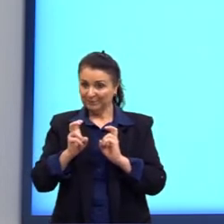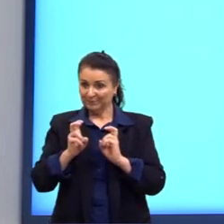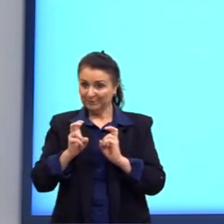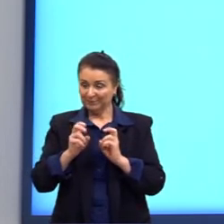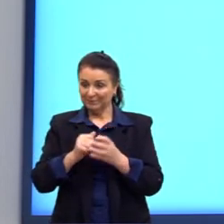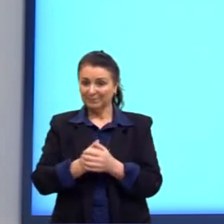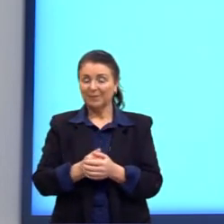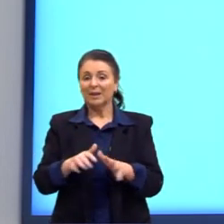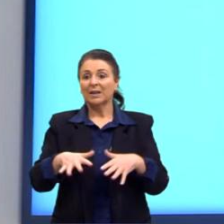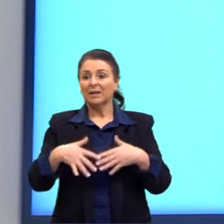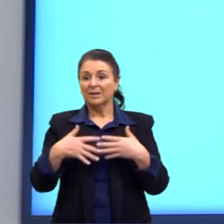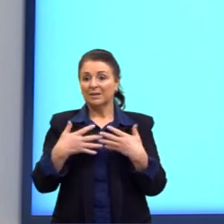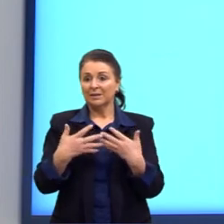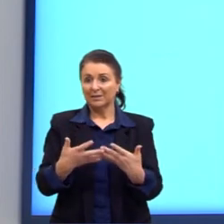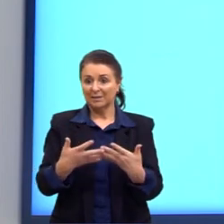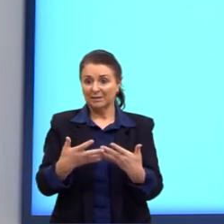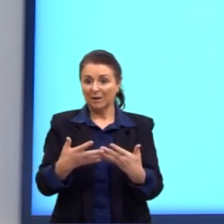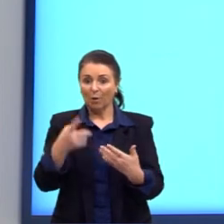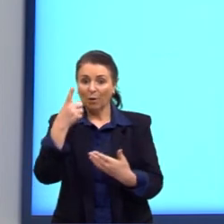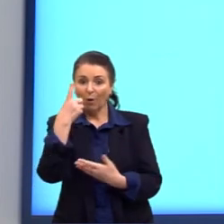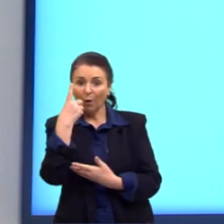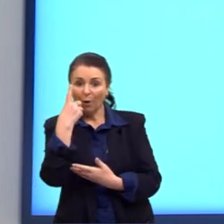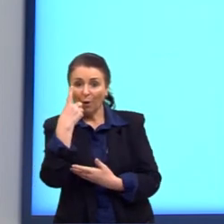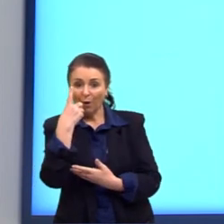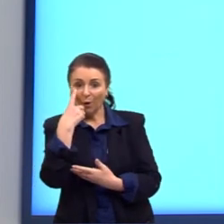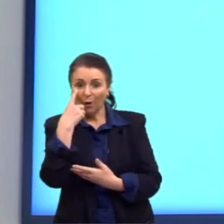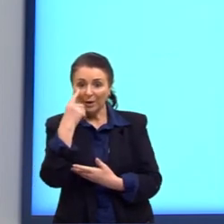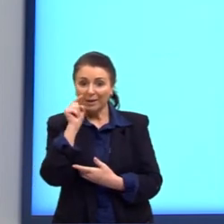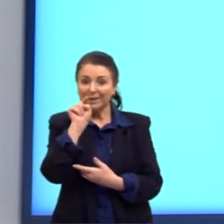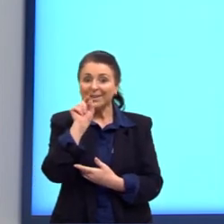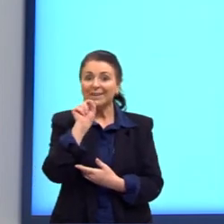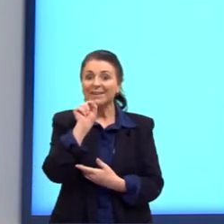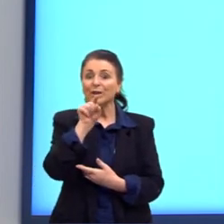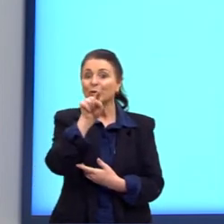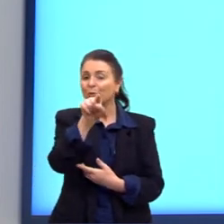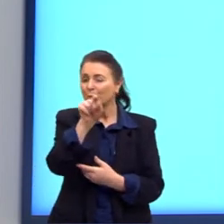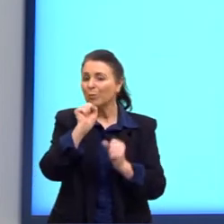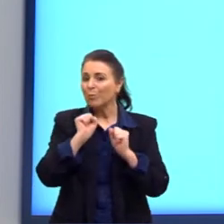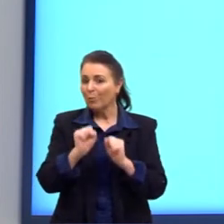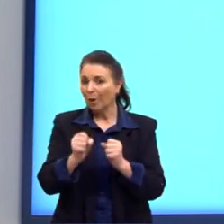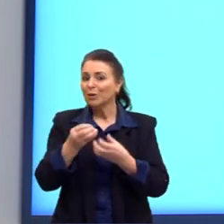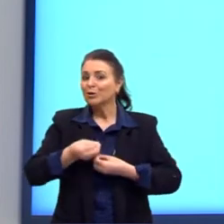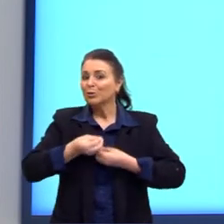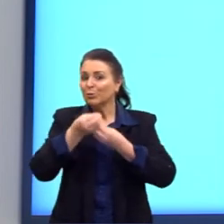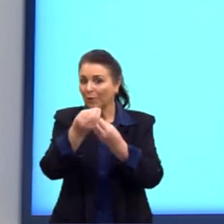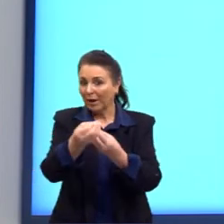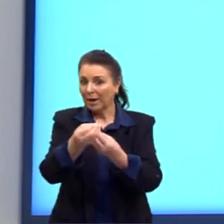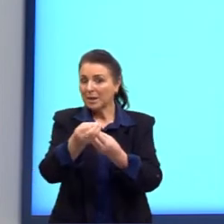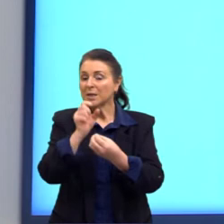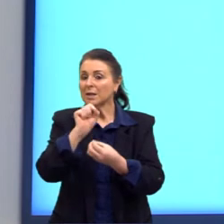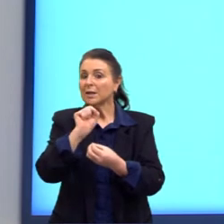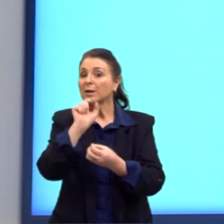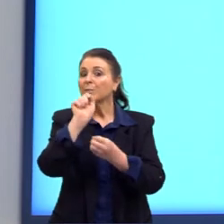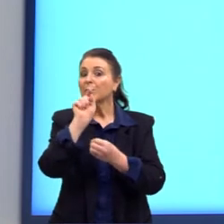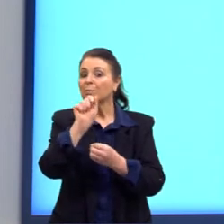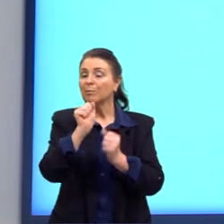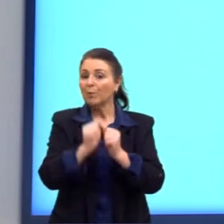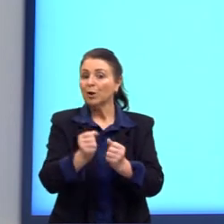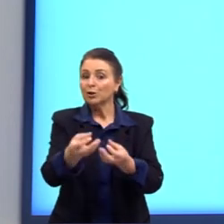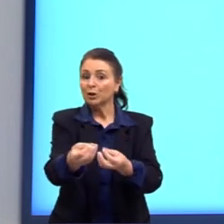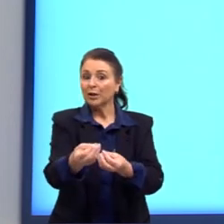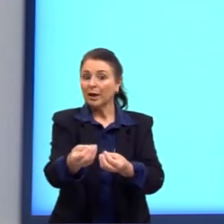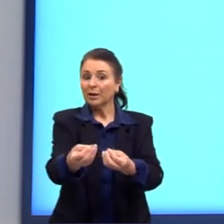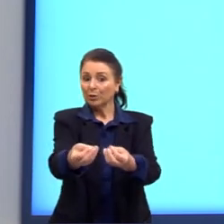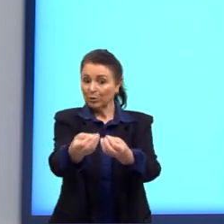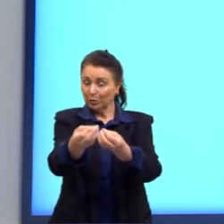então aqui vocês podem ver para quem que vocês podem doar e quem vocês podem receber claro que lá né quando